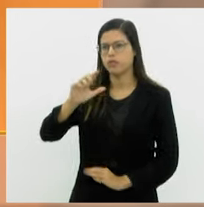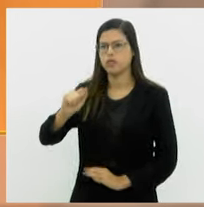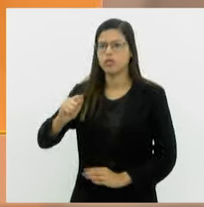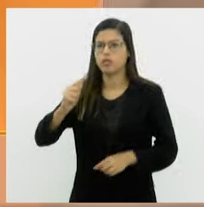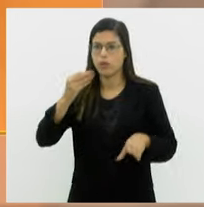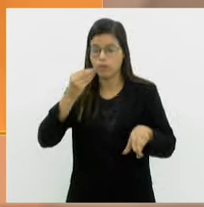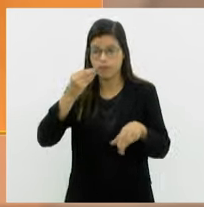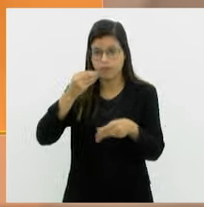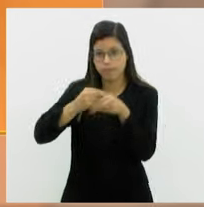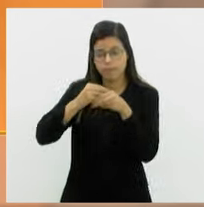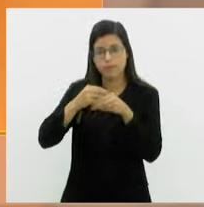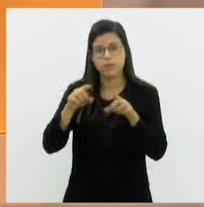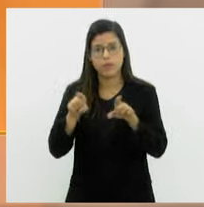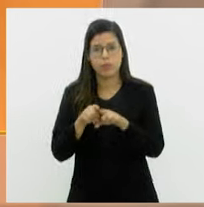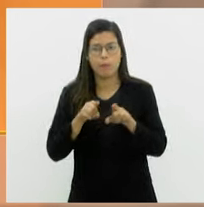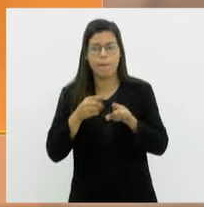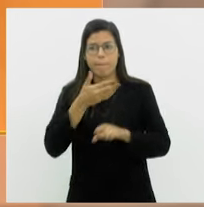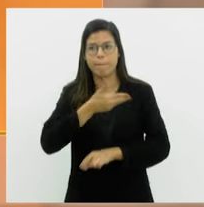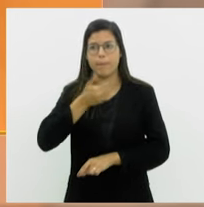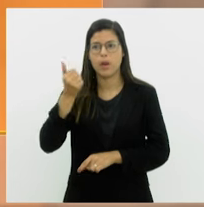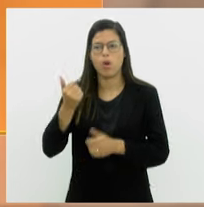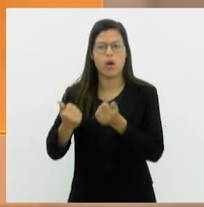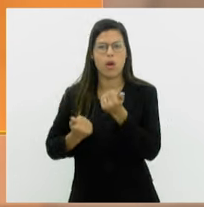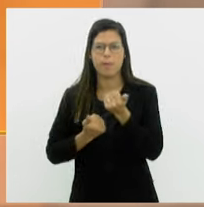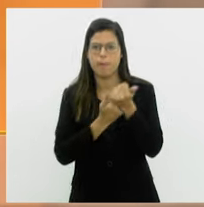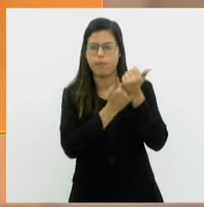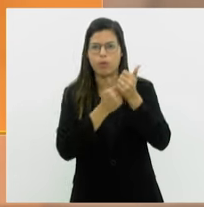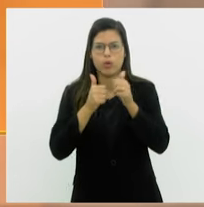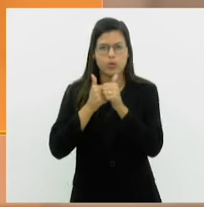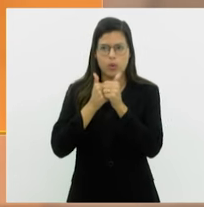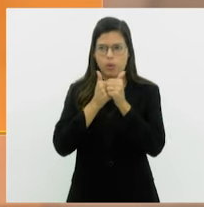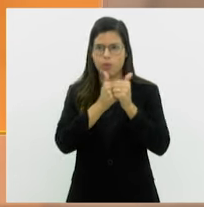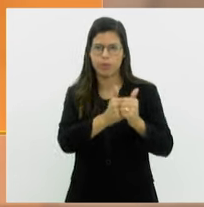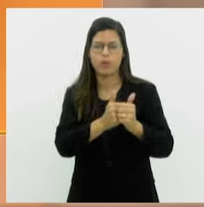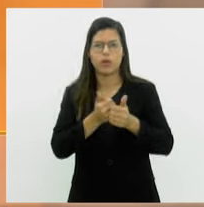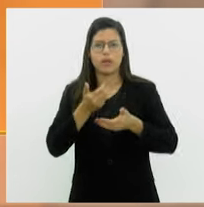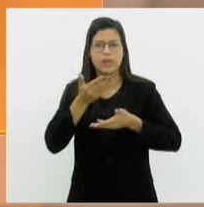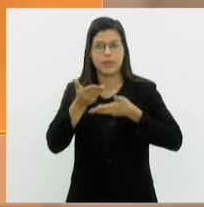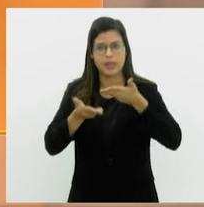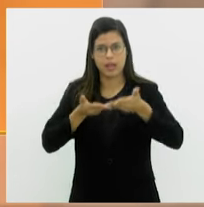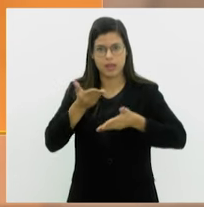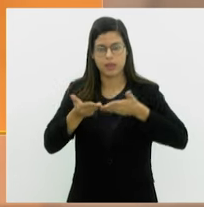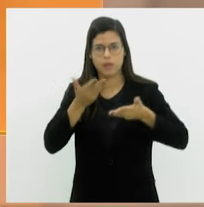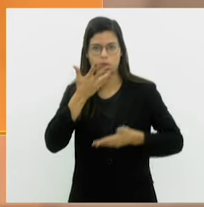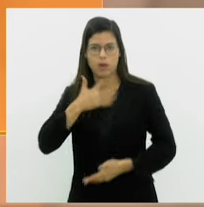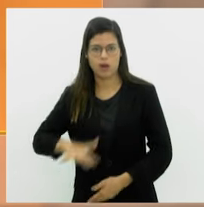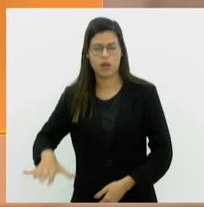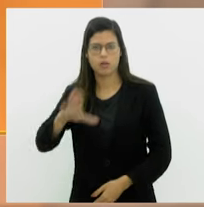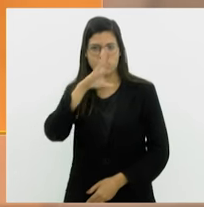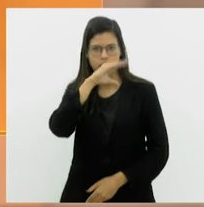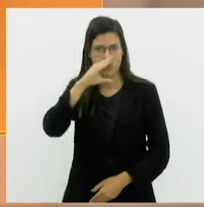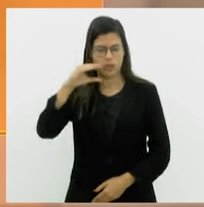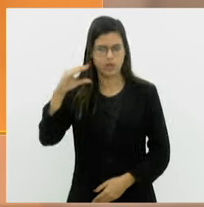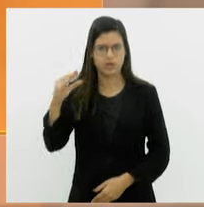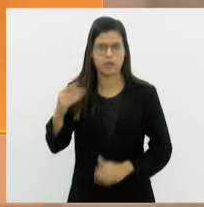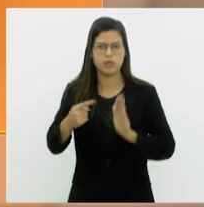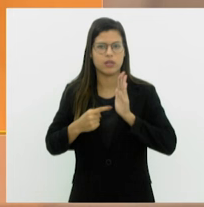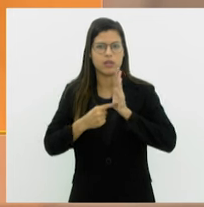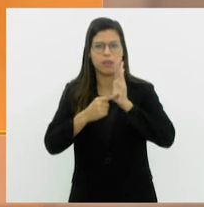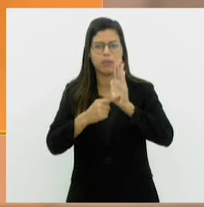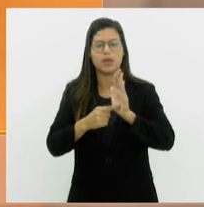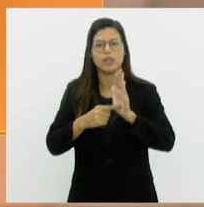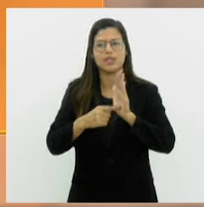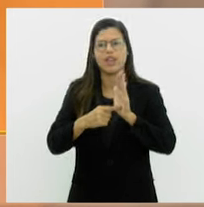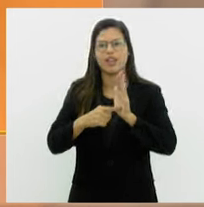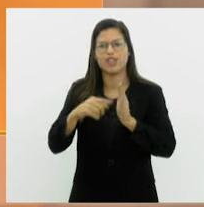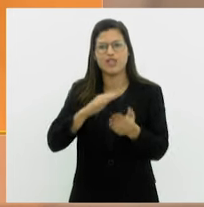e aperfeiçoa o programa de apoio, acompanhamento e tratamento às crianças e adolescentes que apresentem